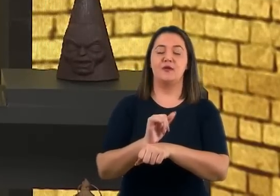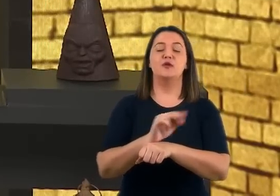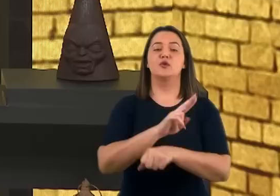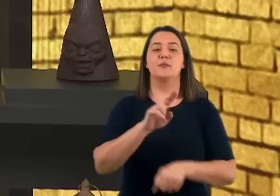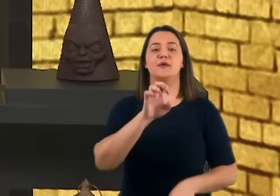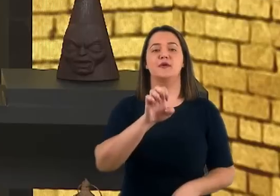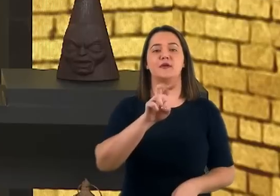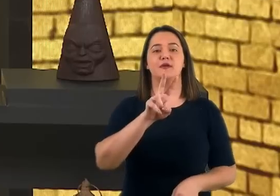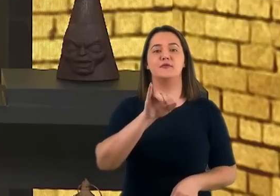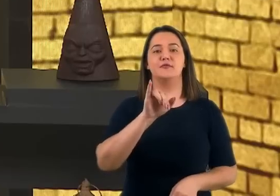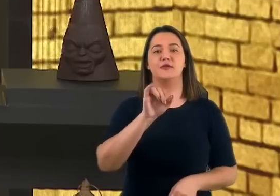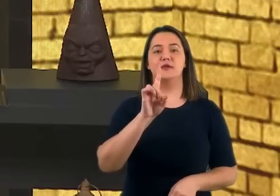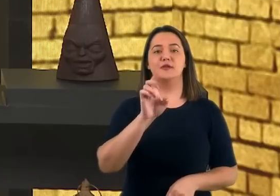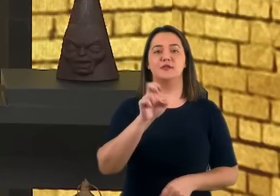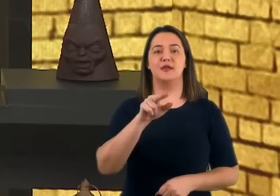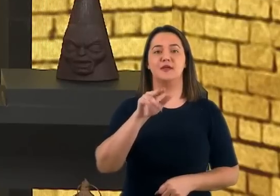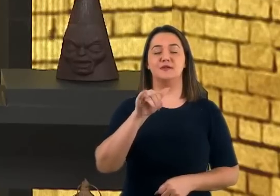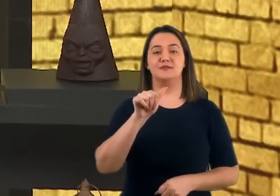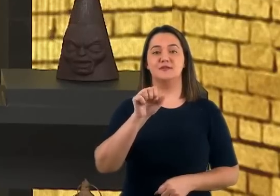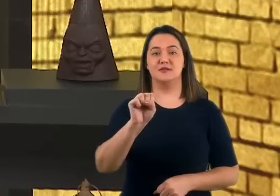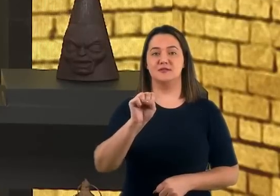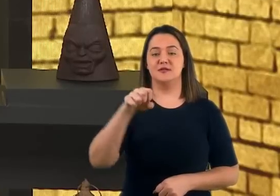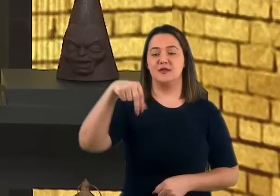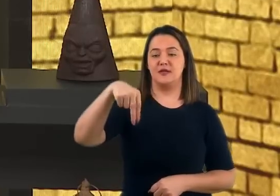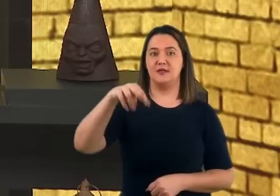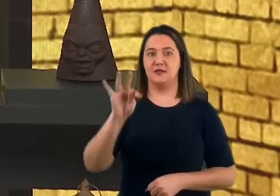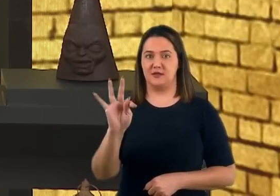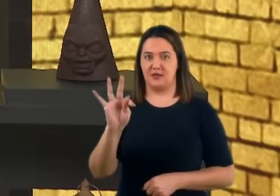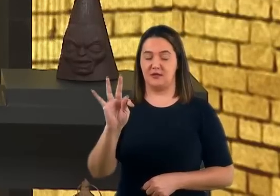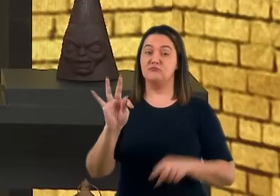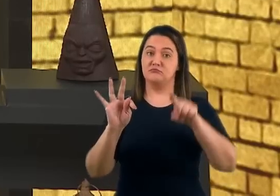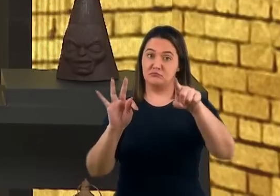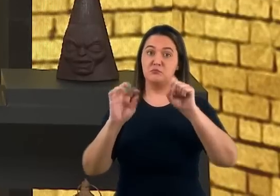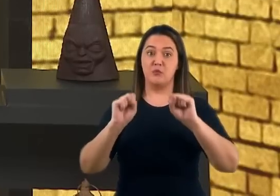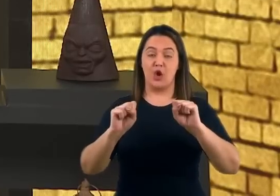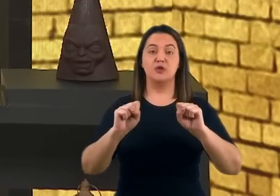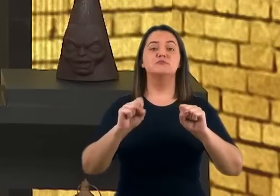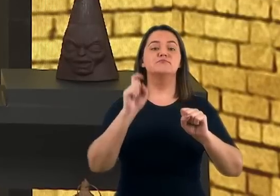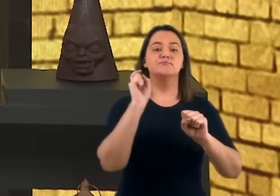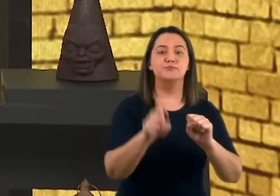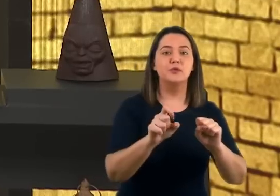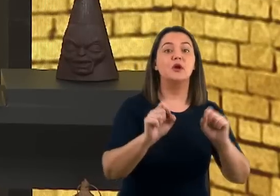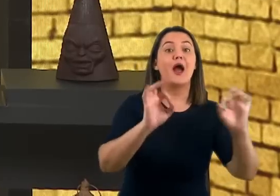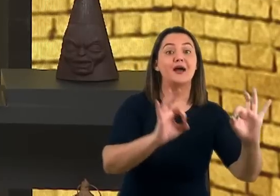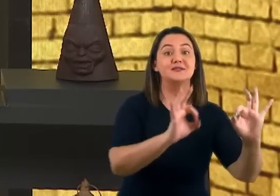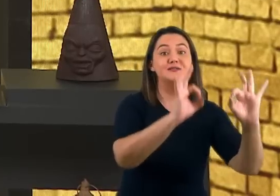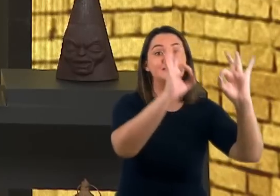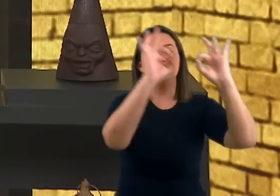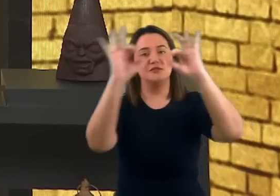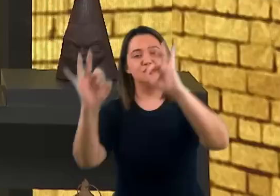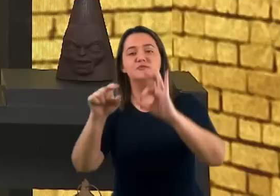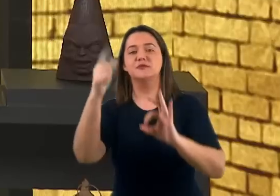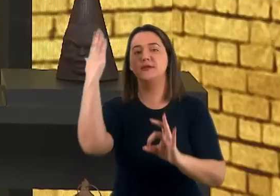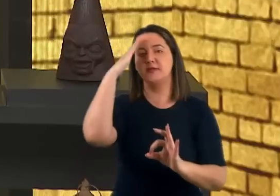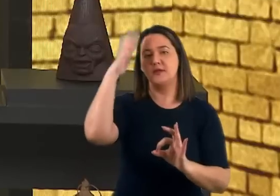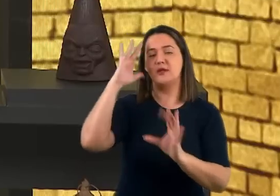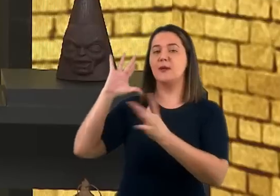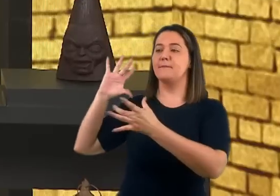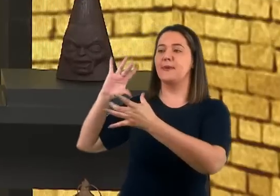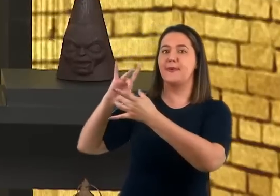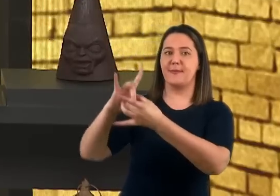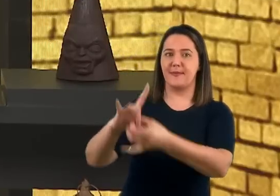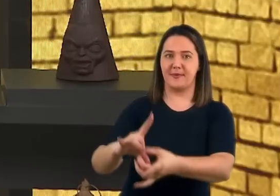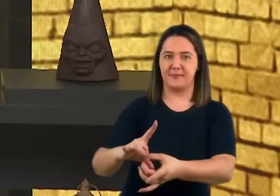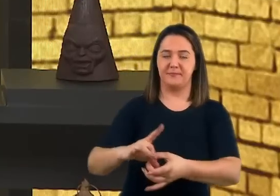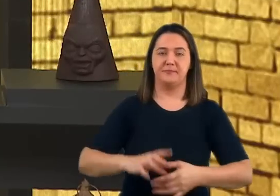YouTube, Evidências NT. É muito importante que você assista o programa ali para entender a sequência do programa